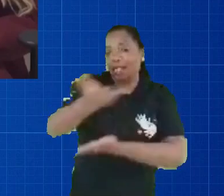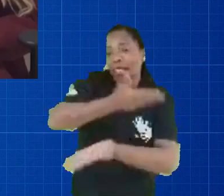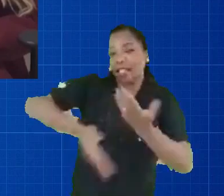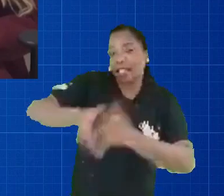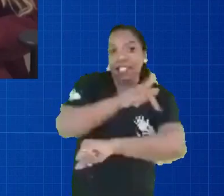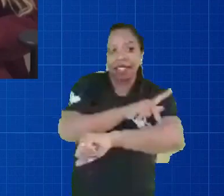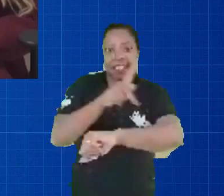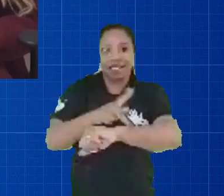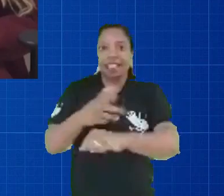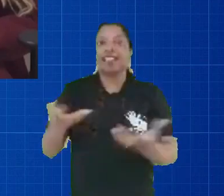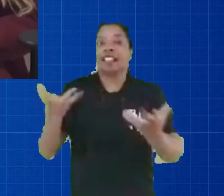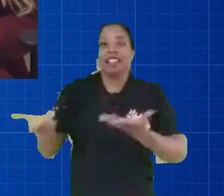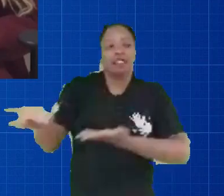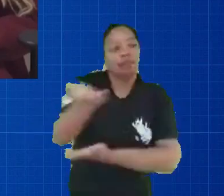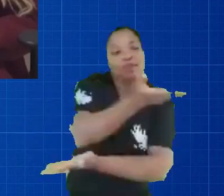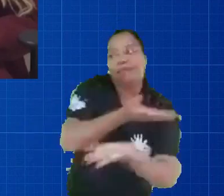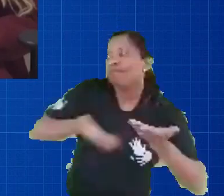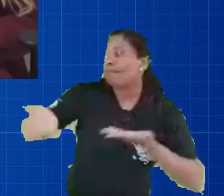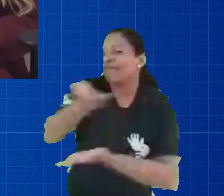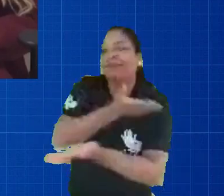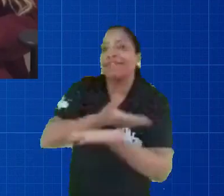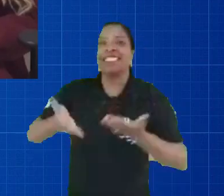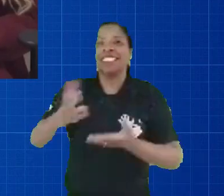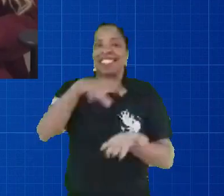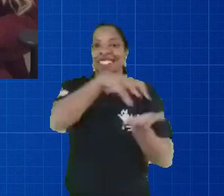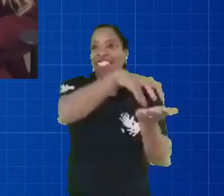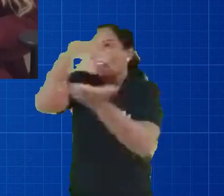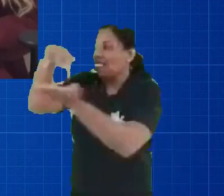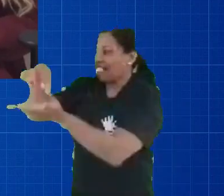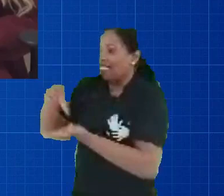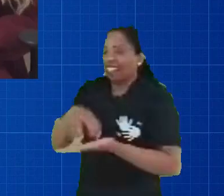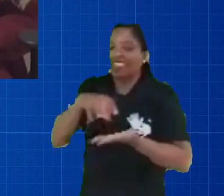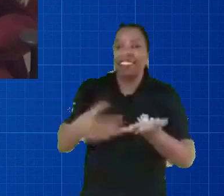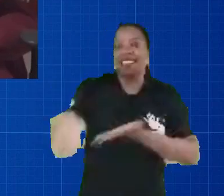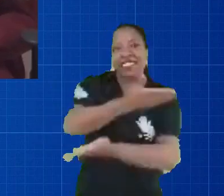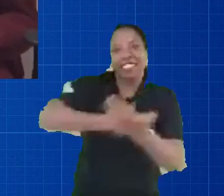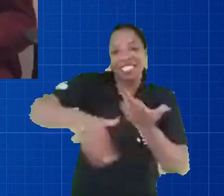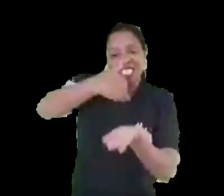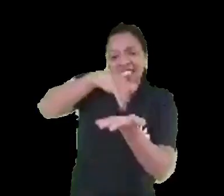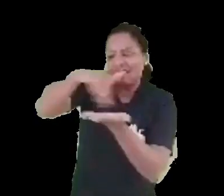articulação entre departamentos, entre secretarias. Eu agradeço muito. Obrigada.